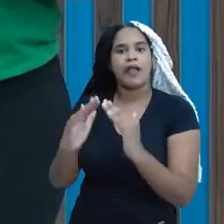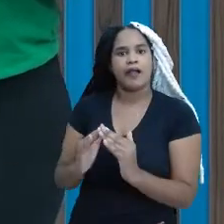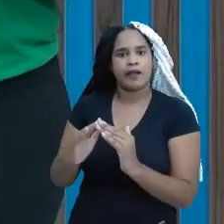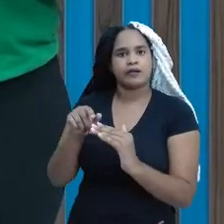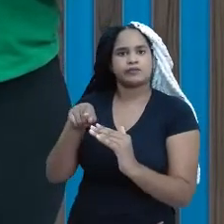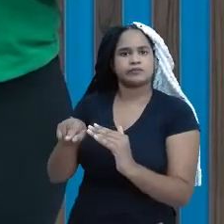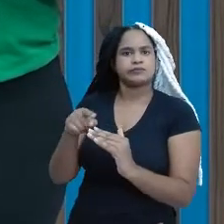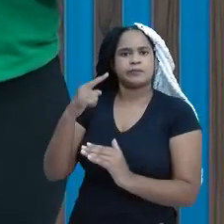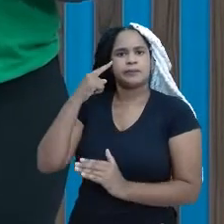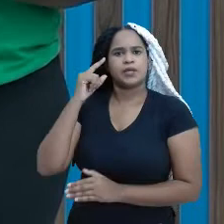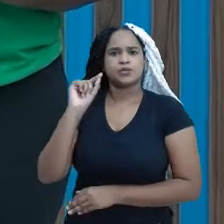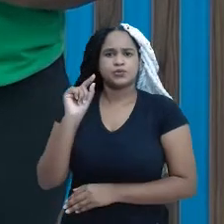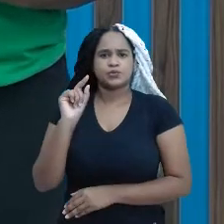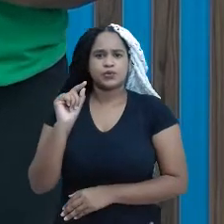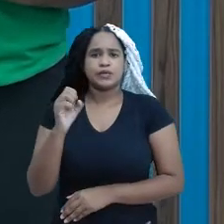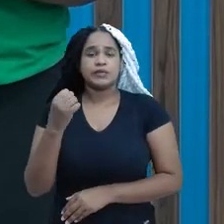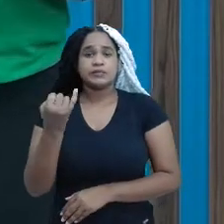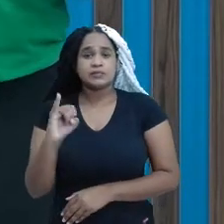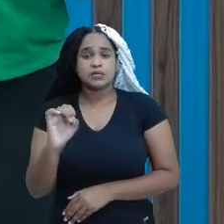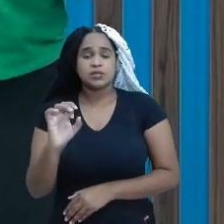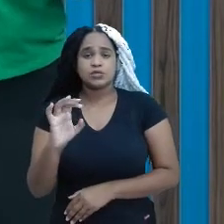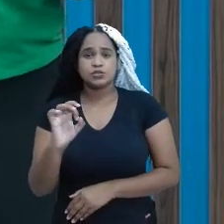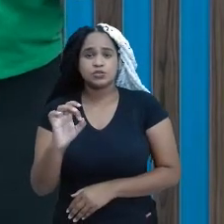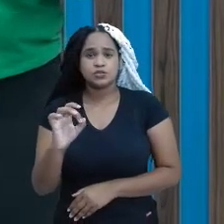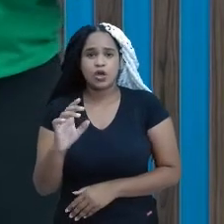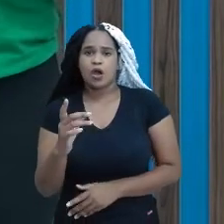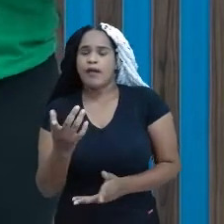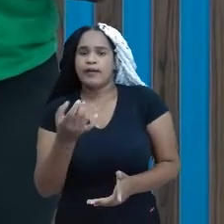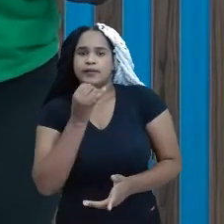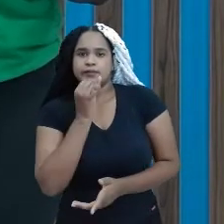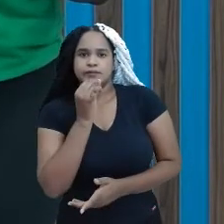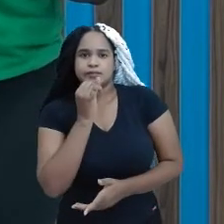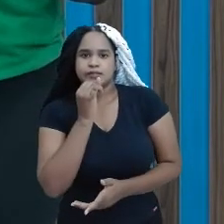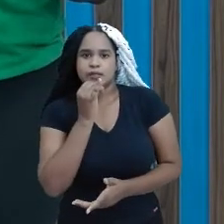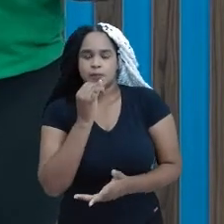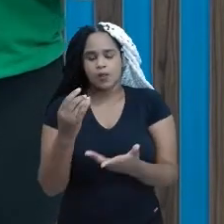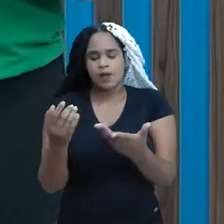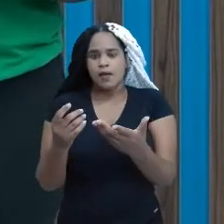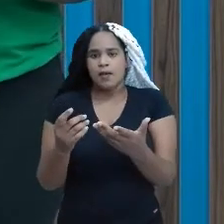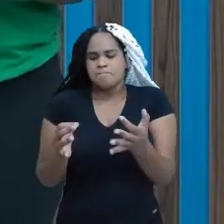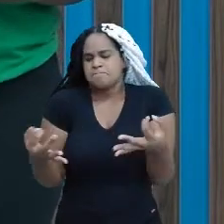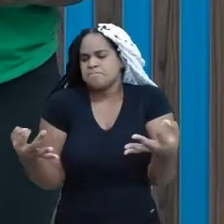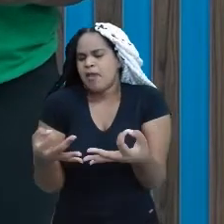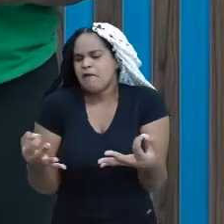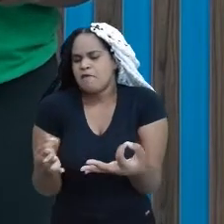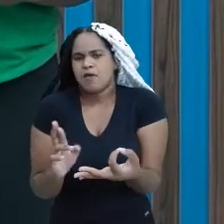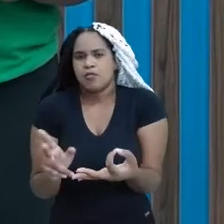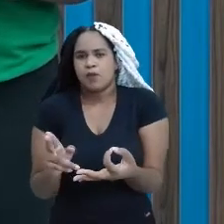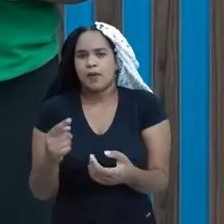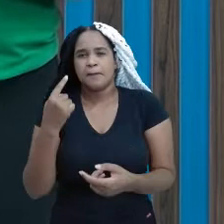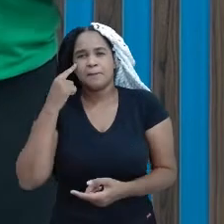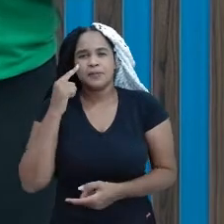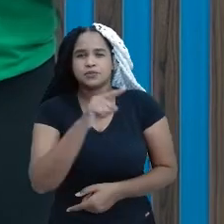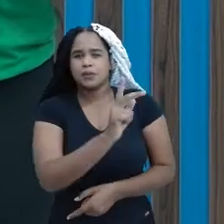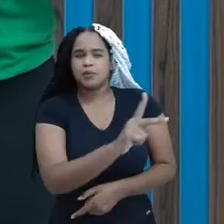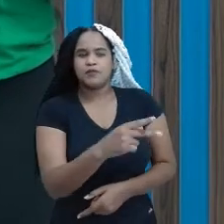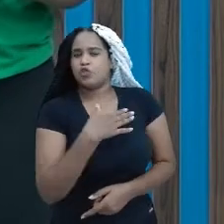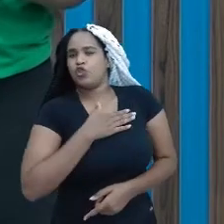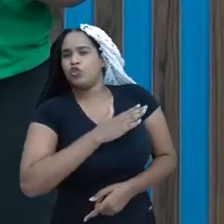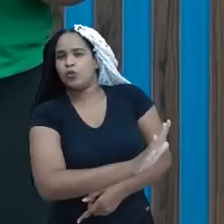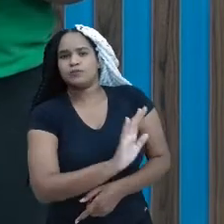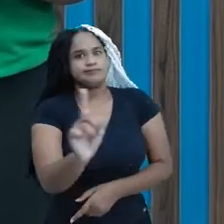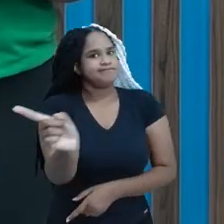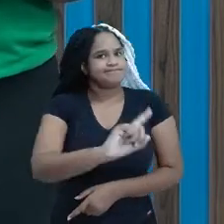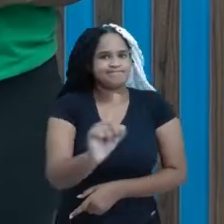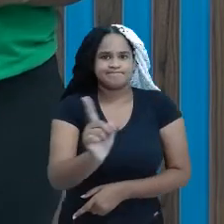entendem que se só for parte da flor, vai ficar errado, a professora não vai gostar, vai achar feio. Não, não pense